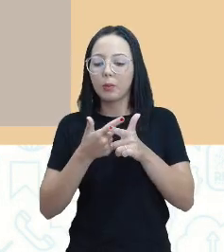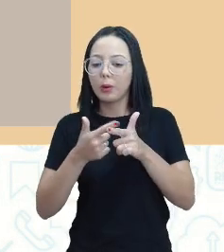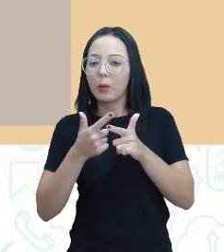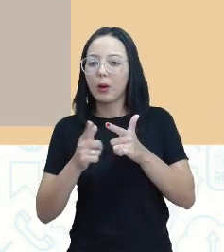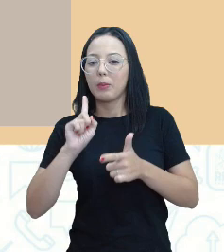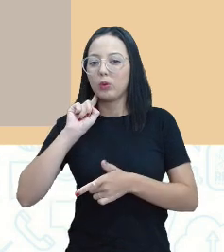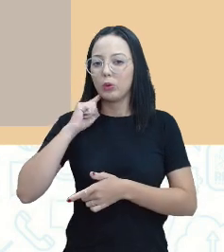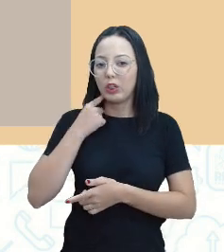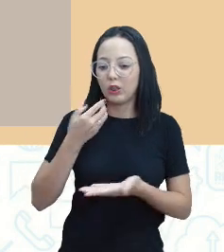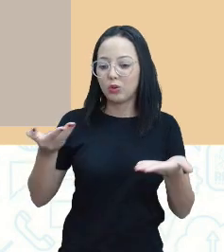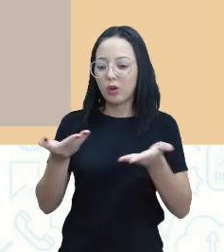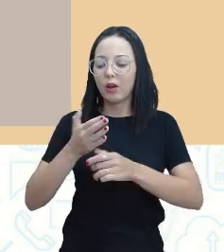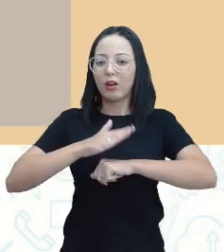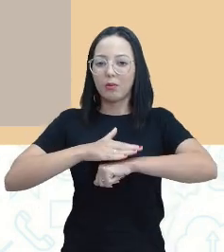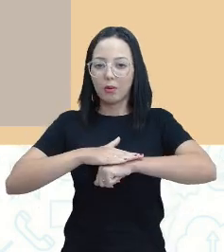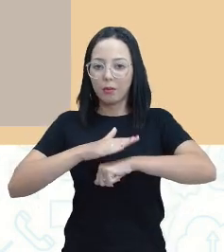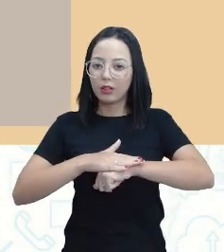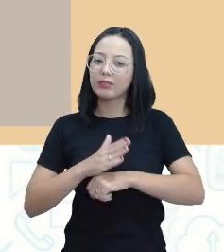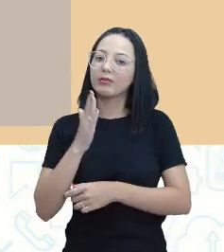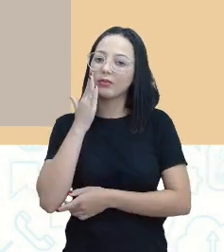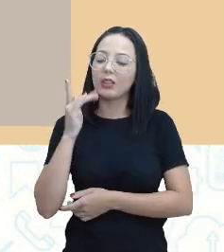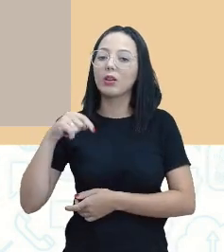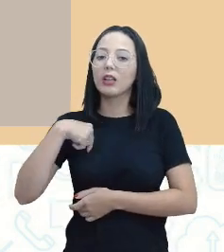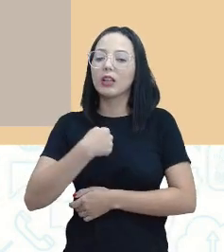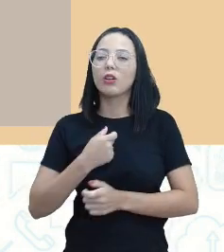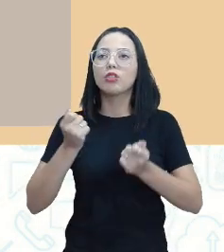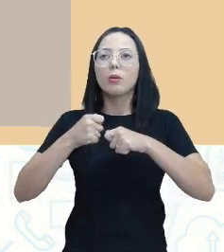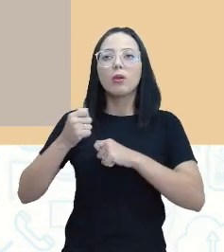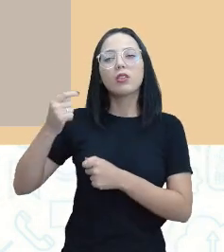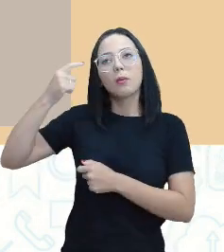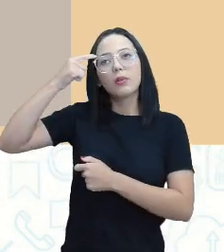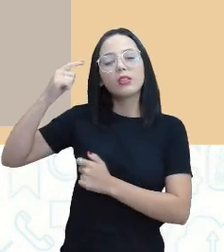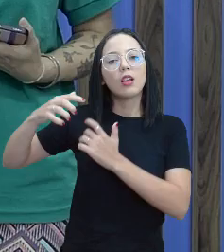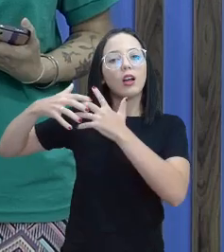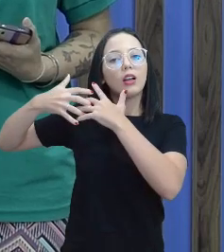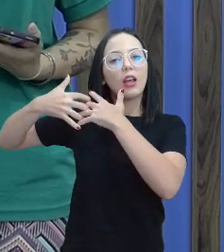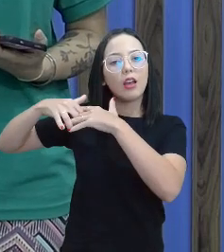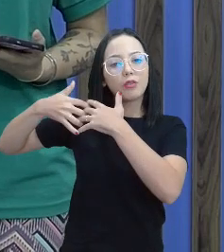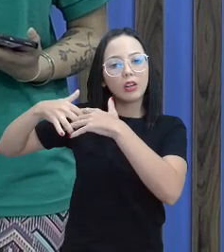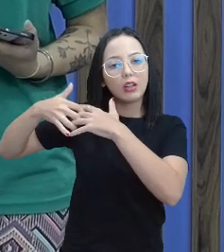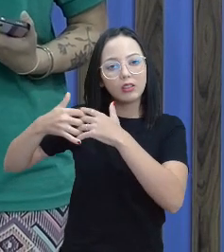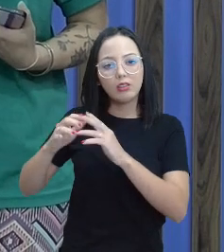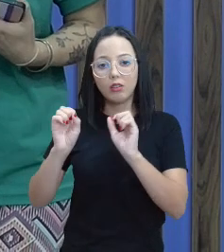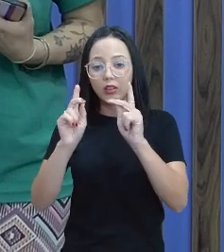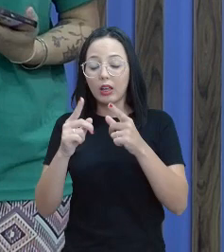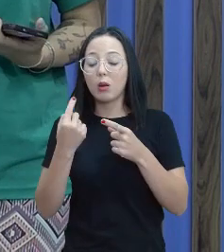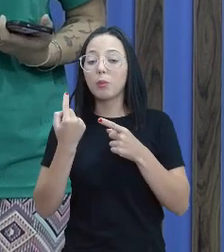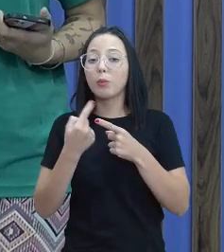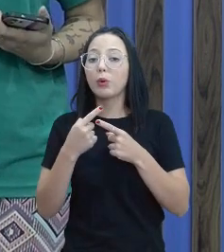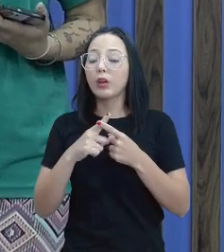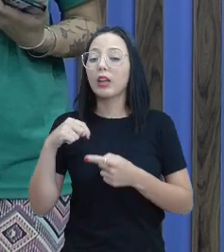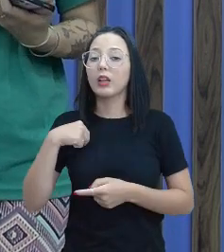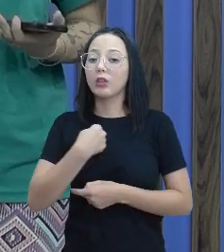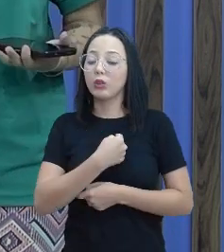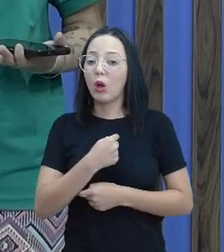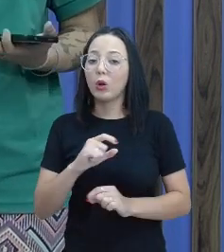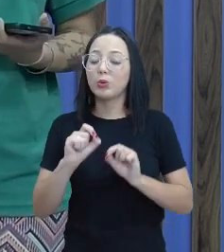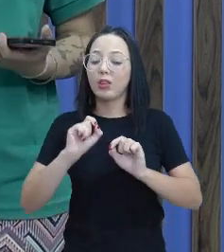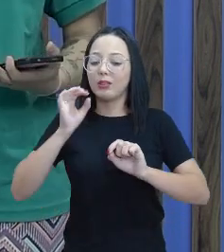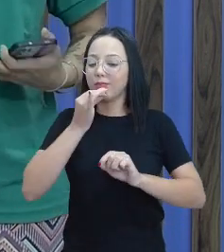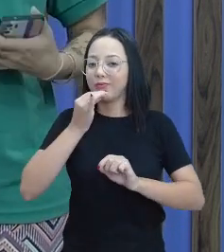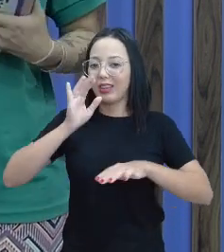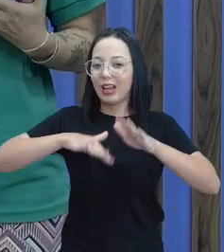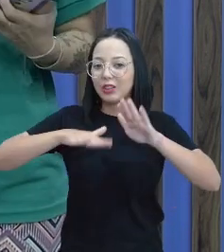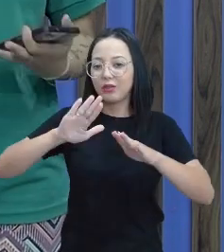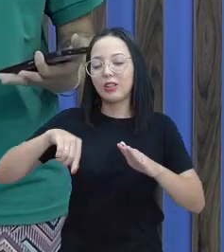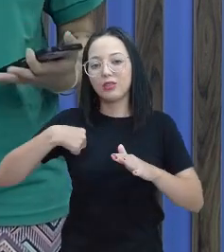do lixo na atualidade, né? Que a gente possa refletir sobre essa questão, ok? Porque a gente acaba, às vezes, né,